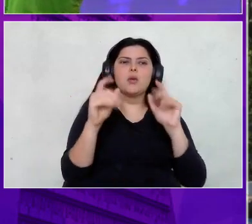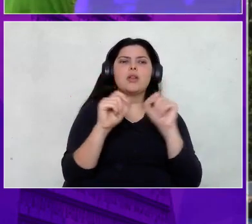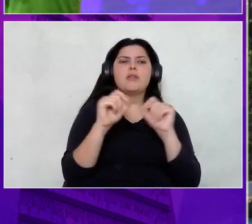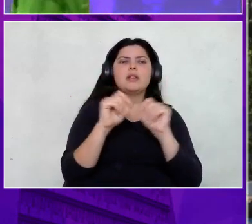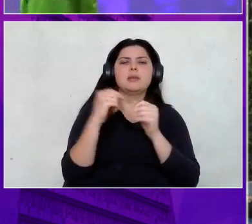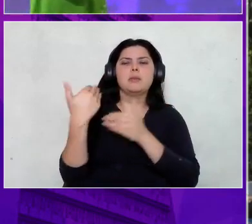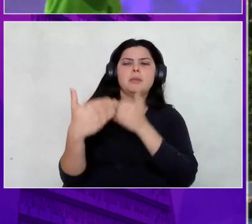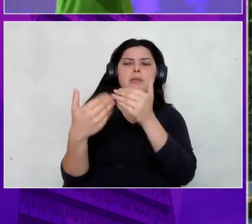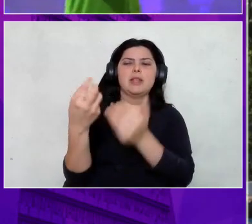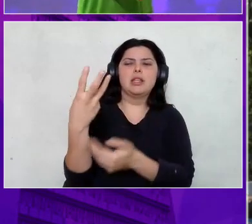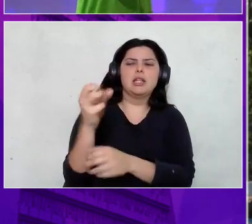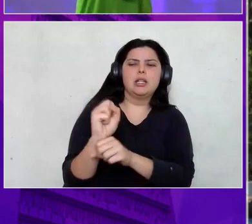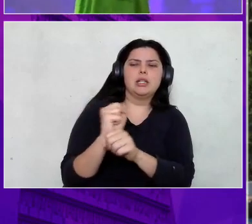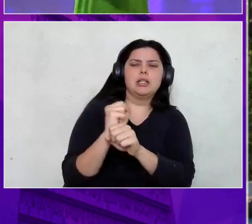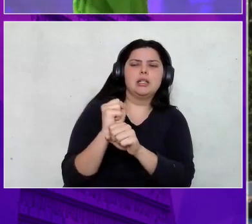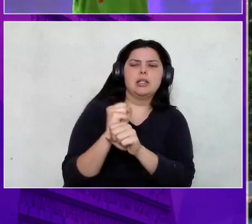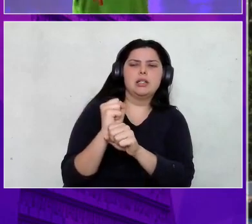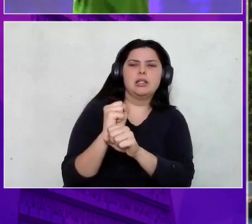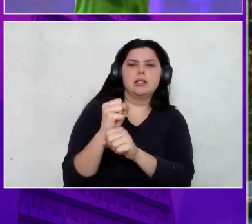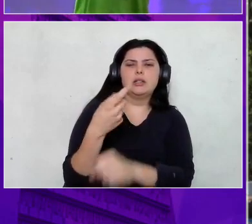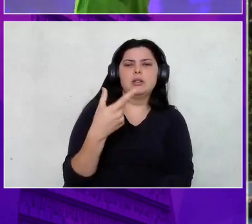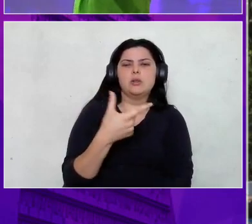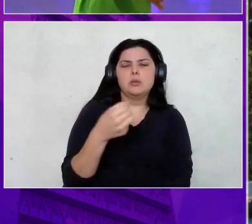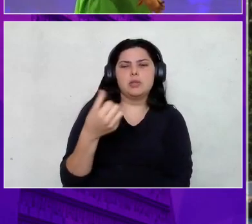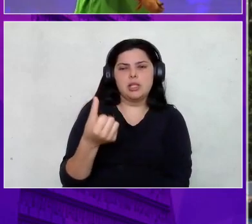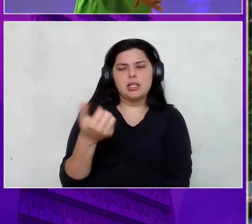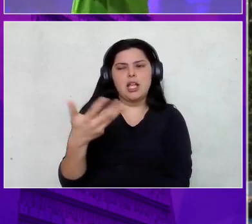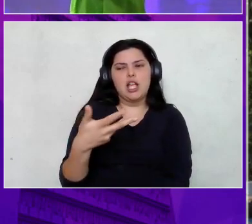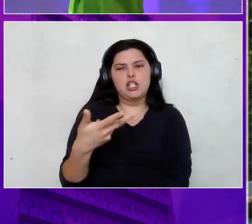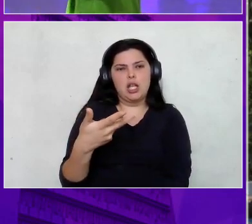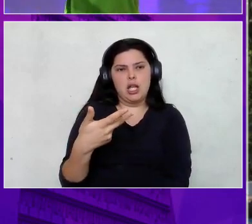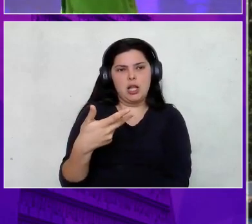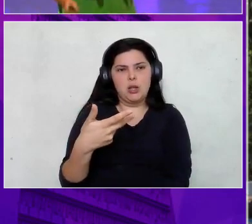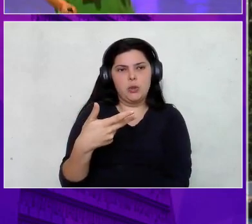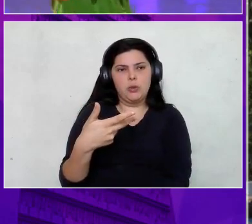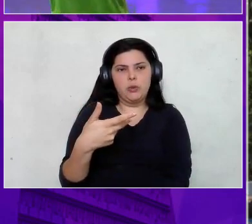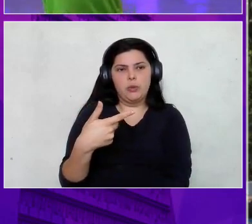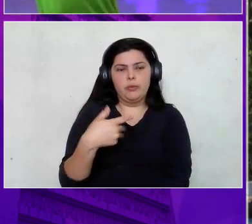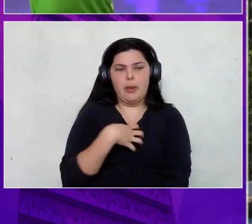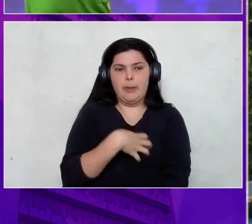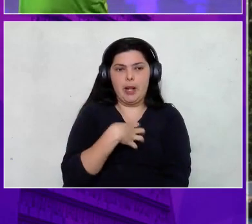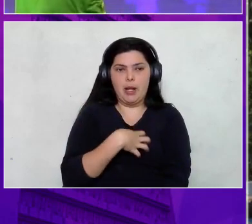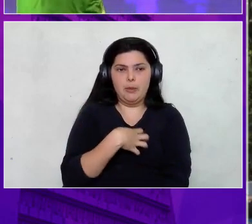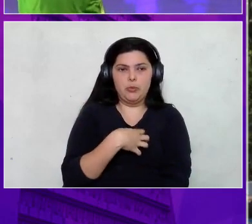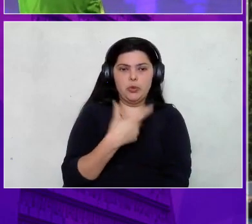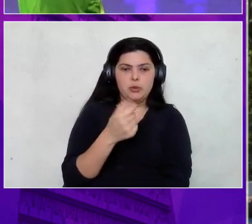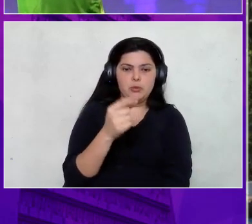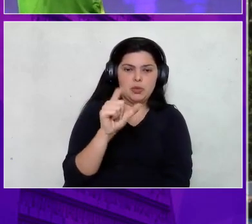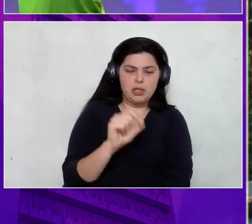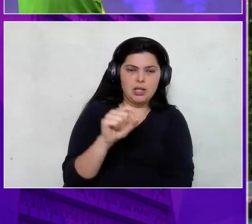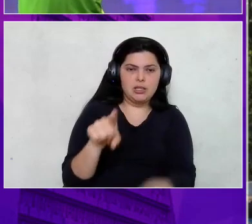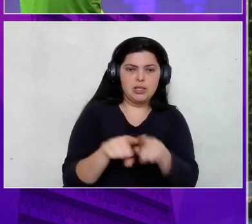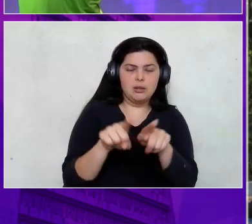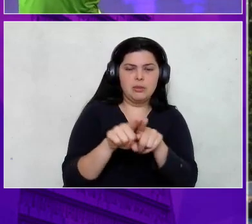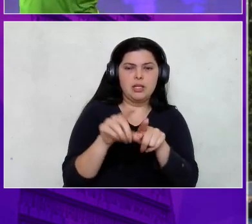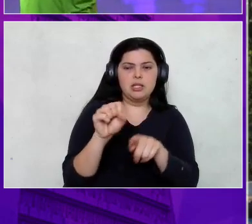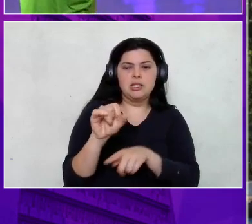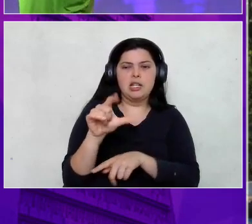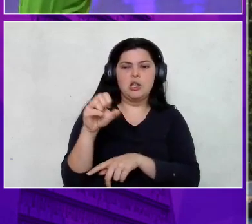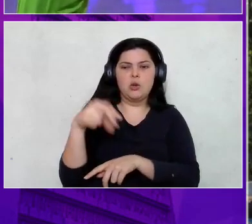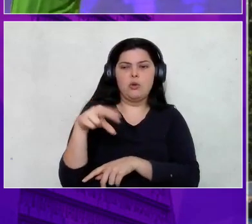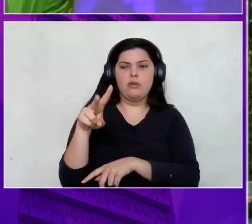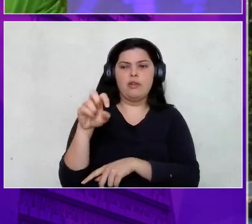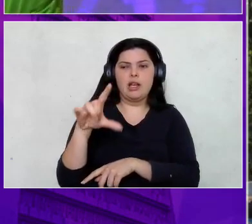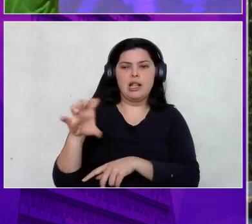Né? Então, 2006 foi a Agile, fiquei puto. 2010 fui para Silicon Valley, conheci o Eric Ries e o Steve